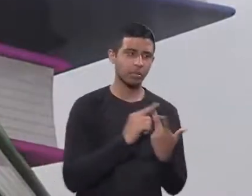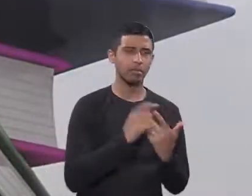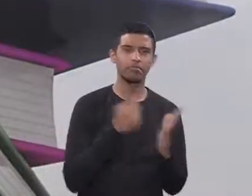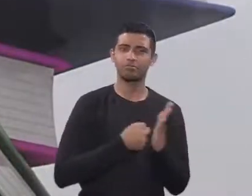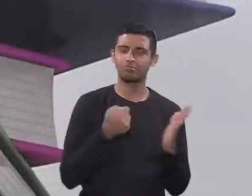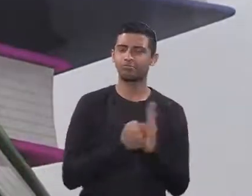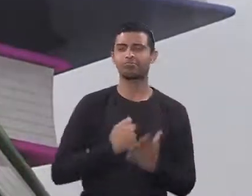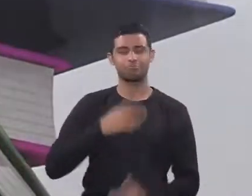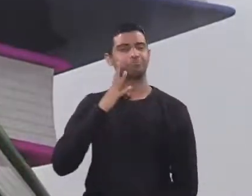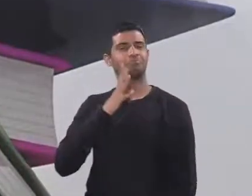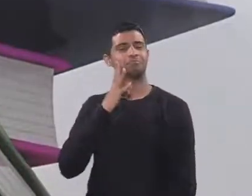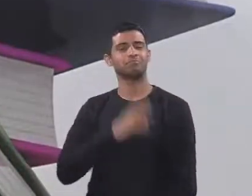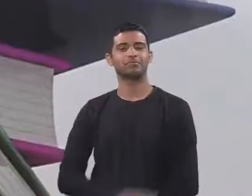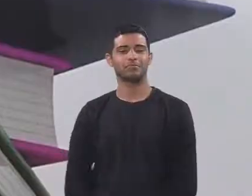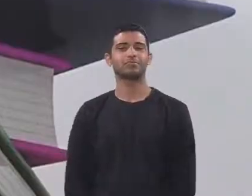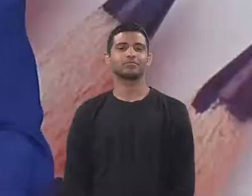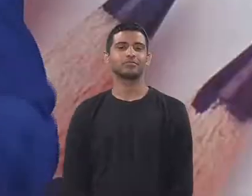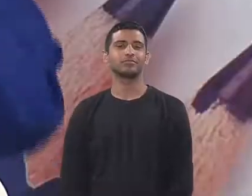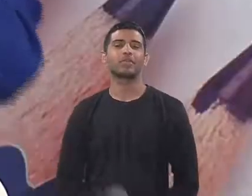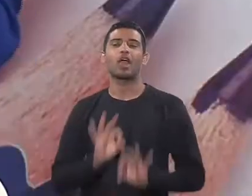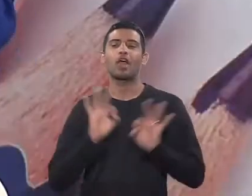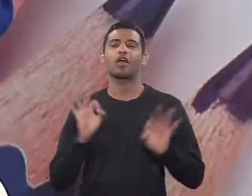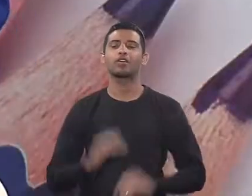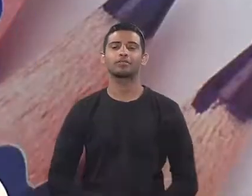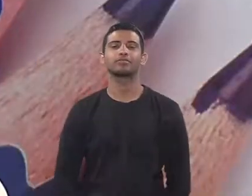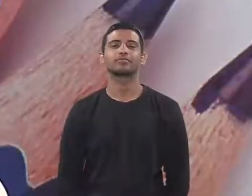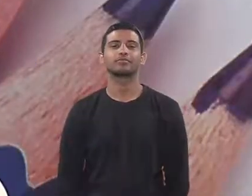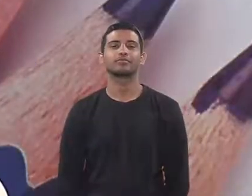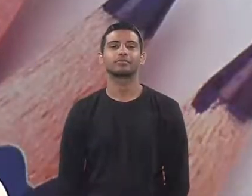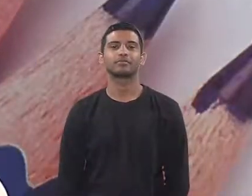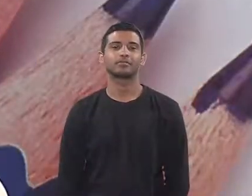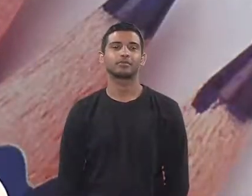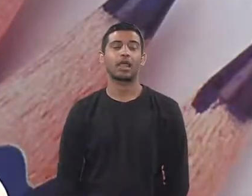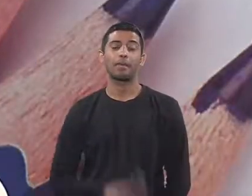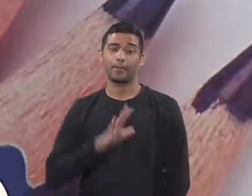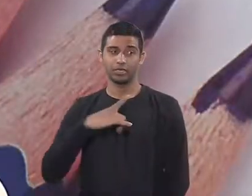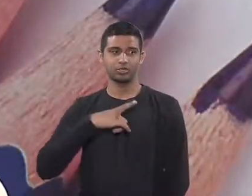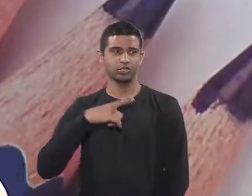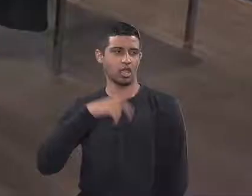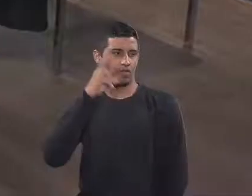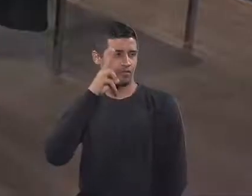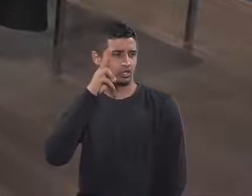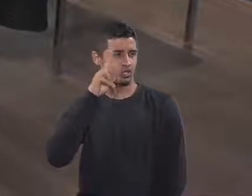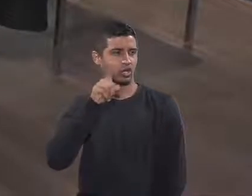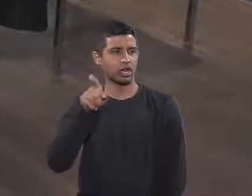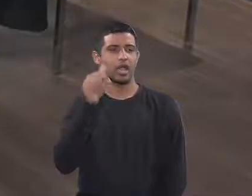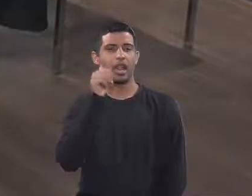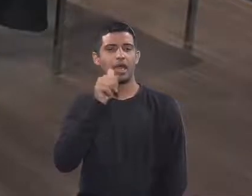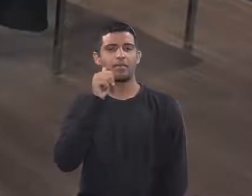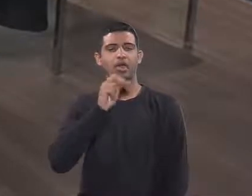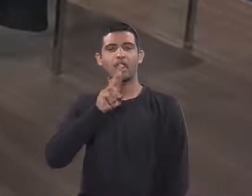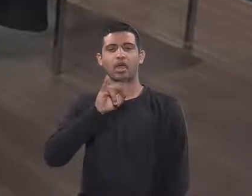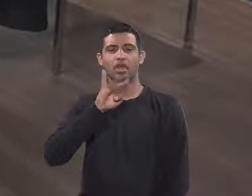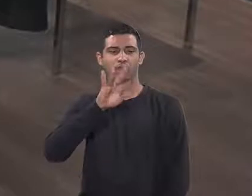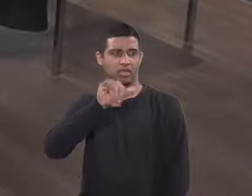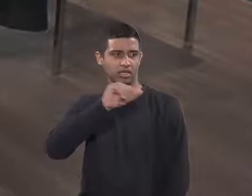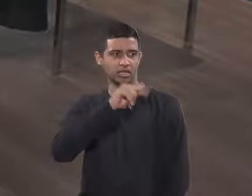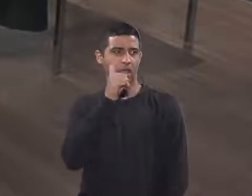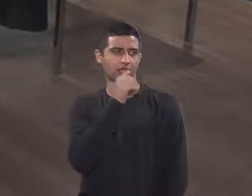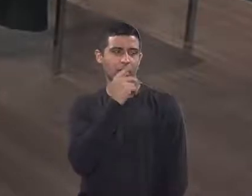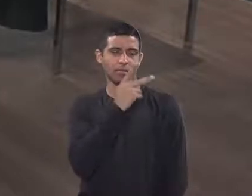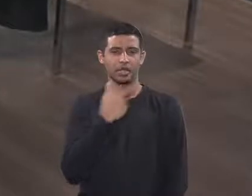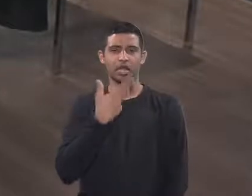E era bem bacana. Legal. Agora teve uma situação ali, né, que a Rita estava também contando,